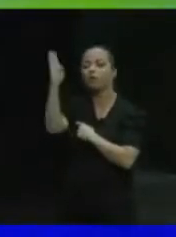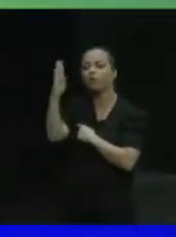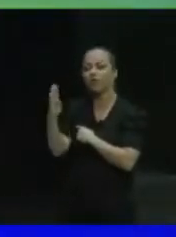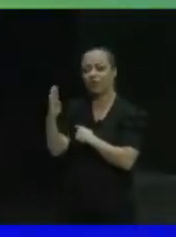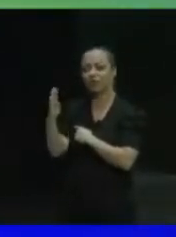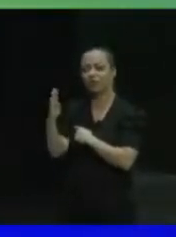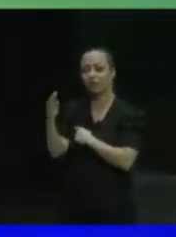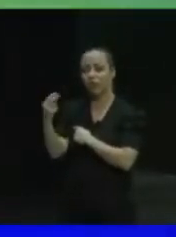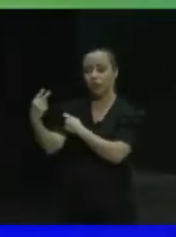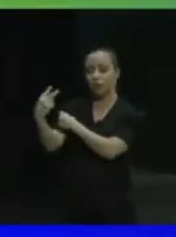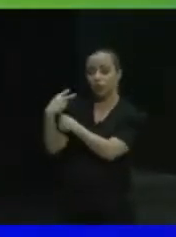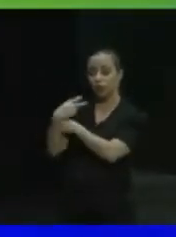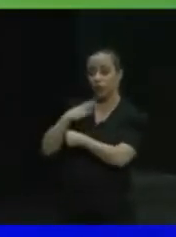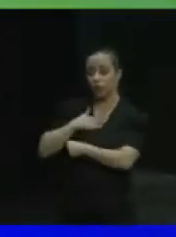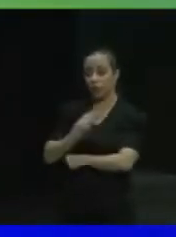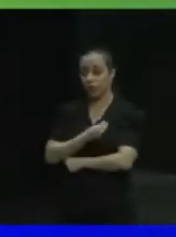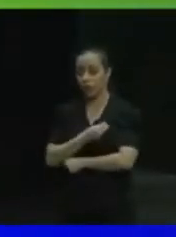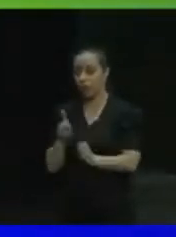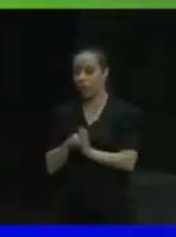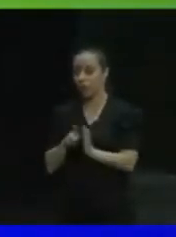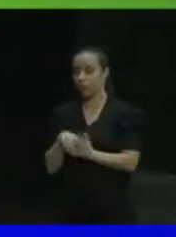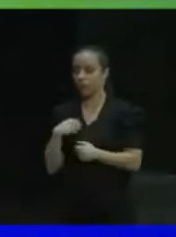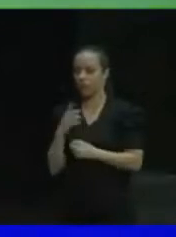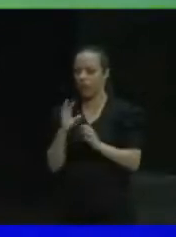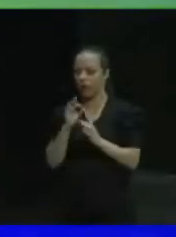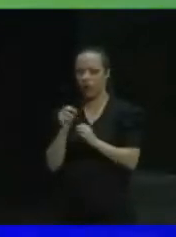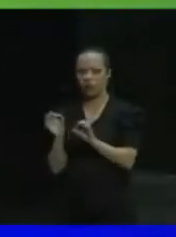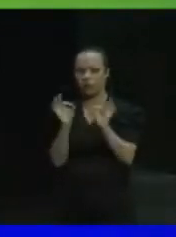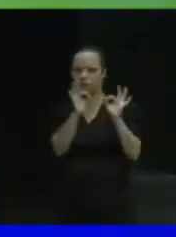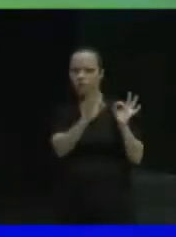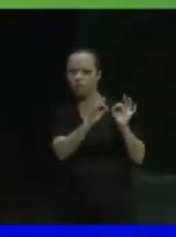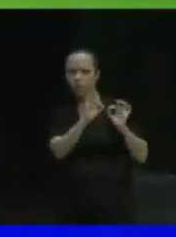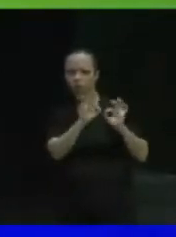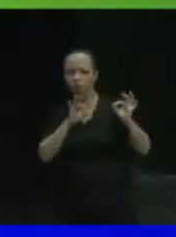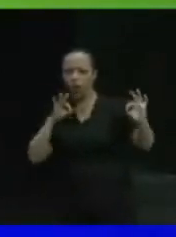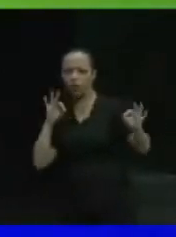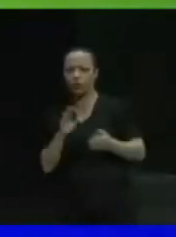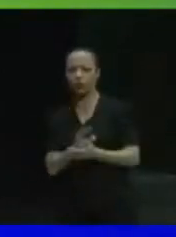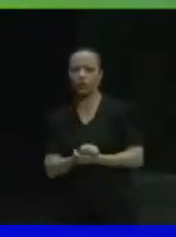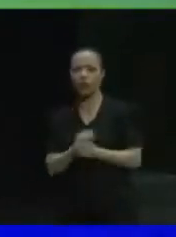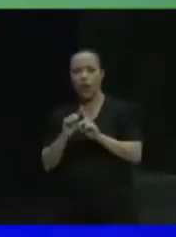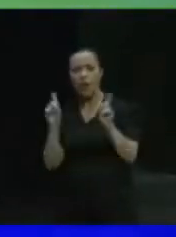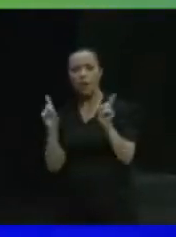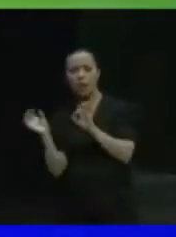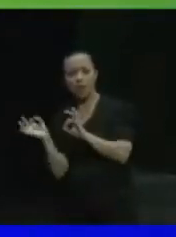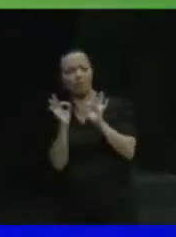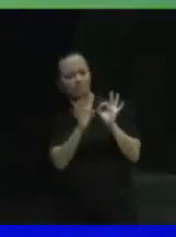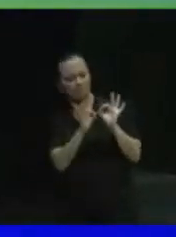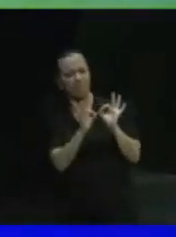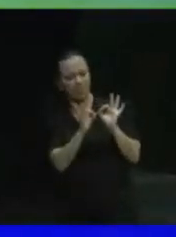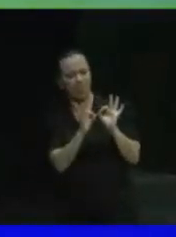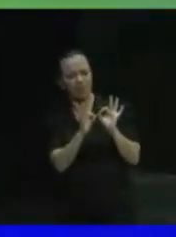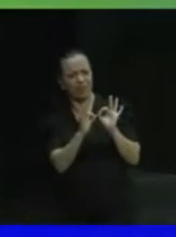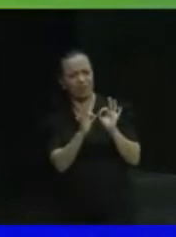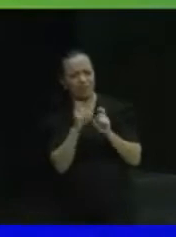Estava cuidando da minha vida privada, longe dos olhos do público e da imprensa. Mas via com